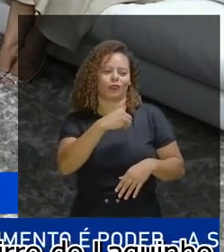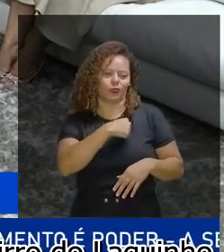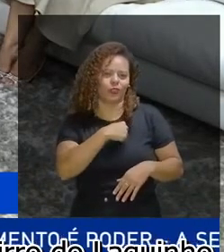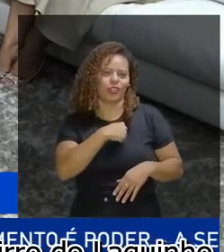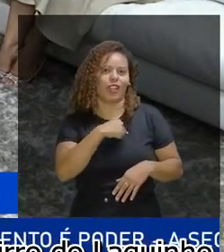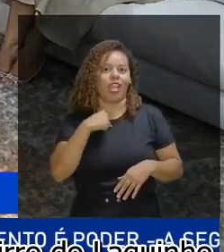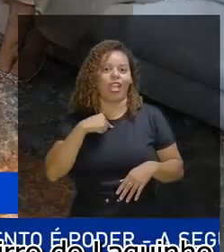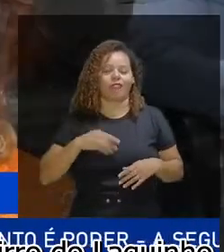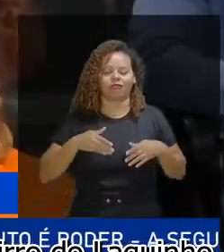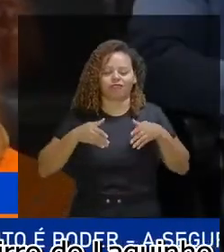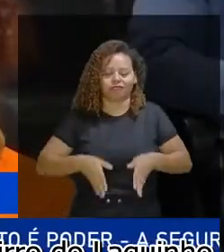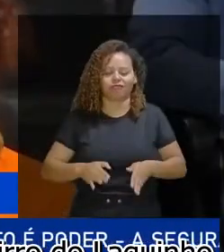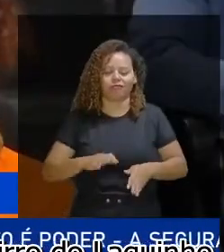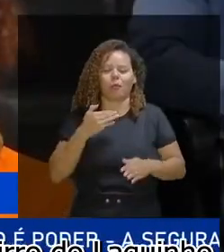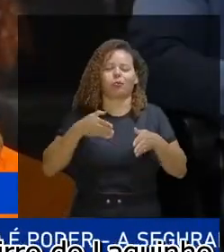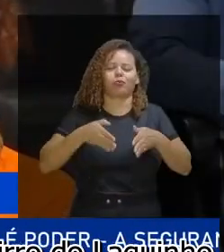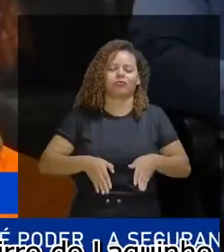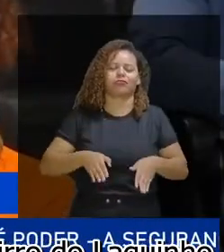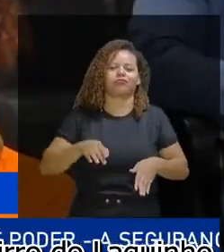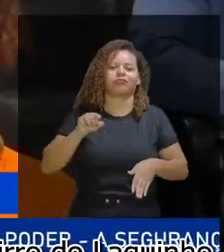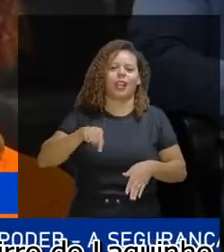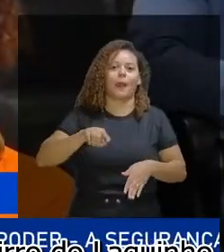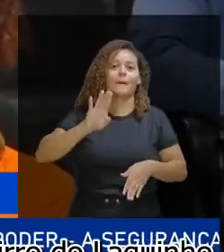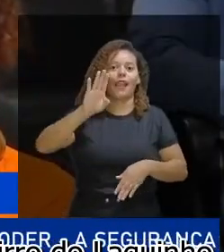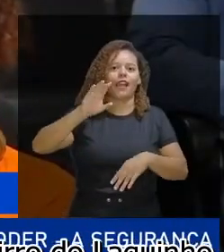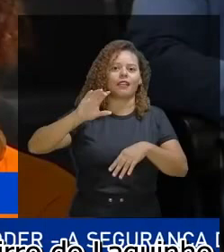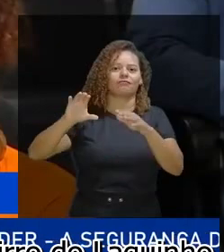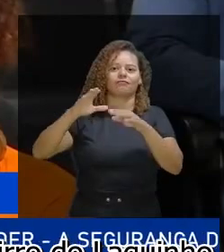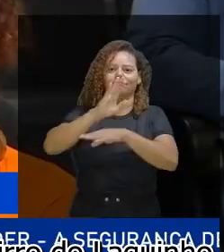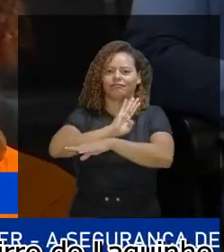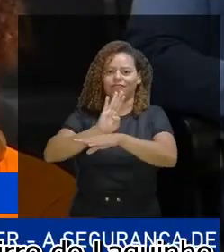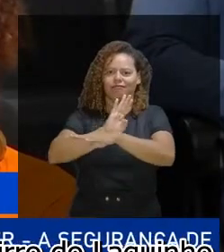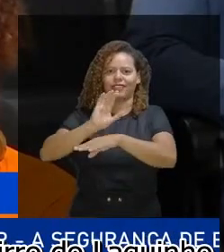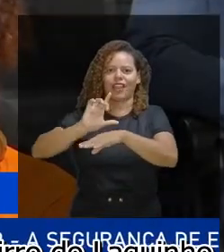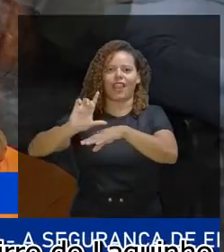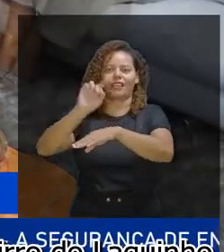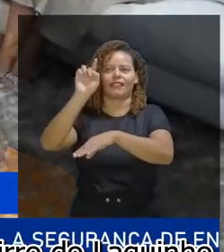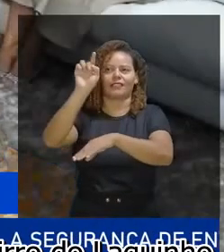no Amapá e parte minha está naquele bairro do Laguinho.